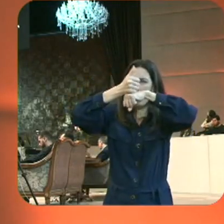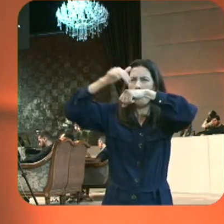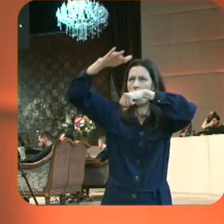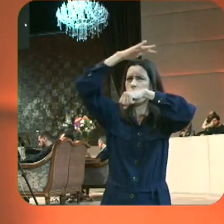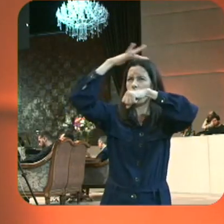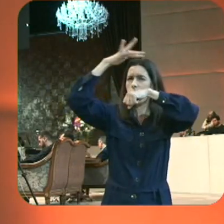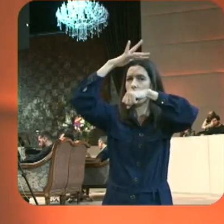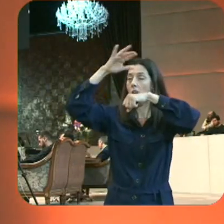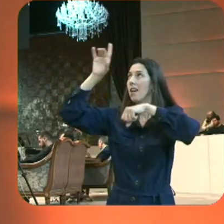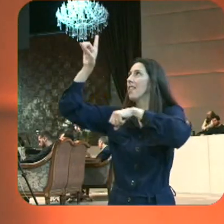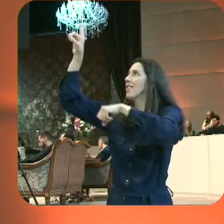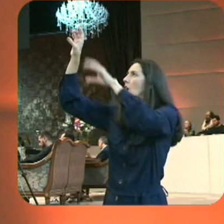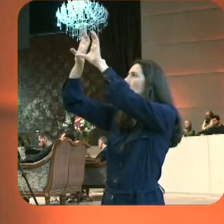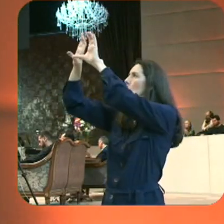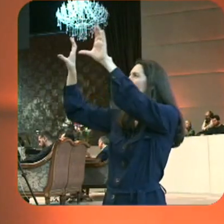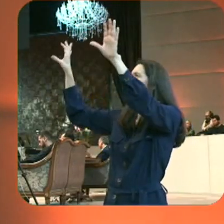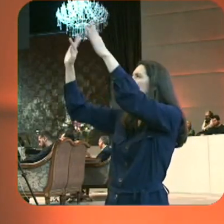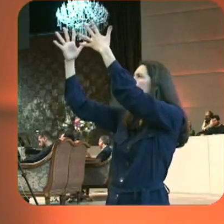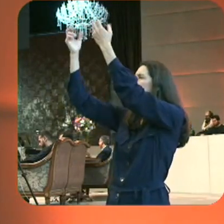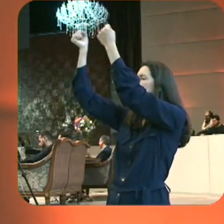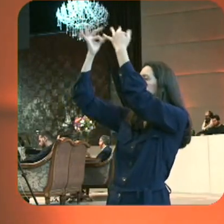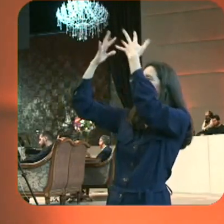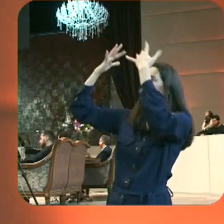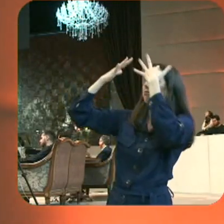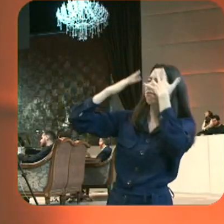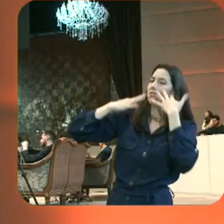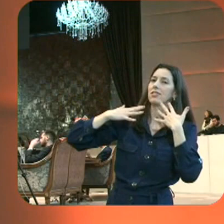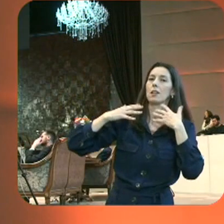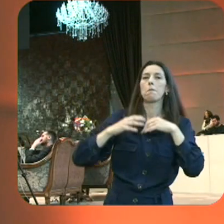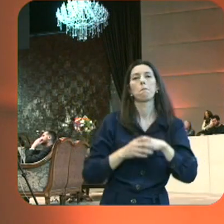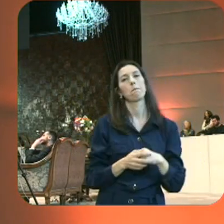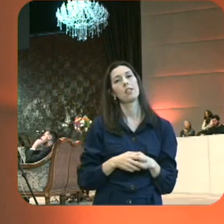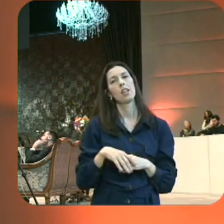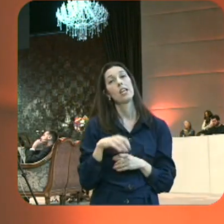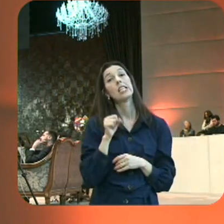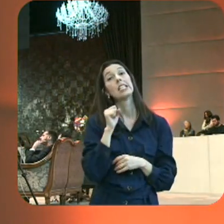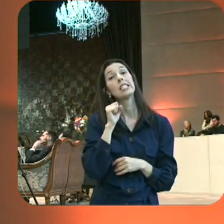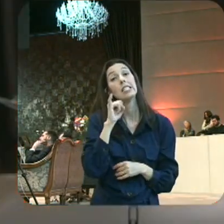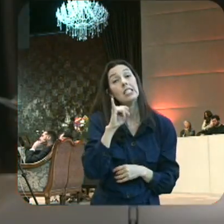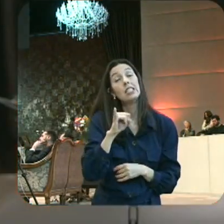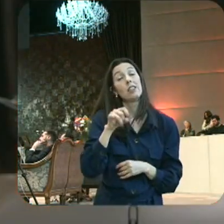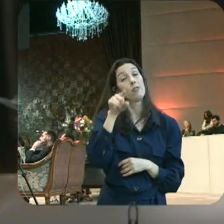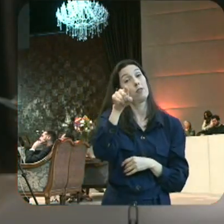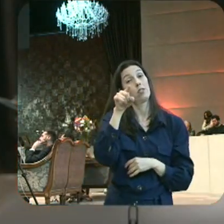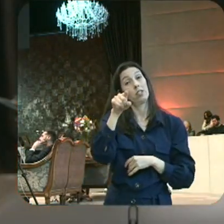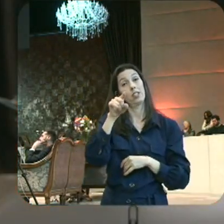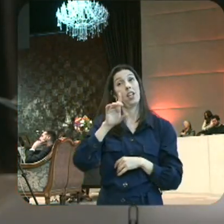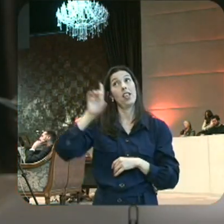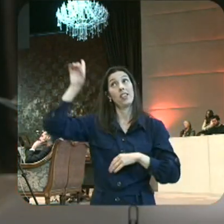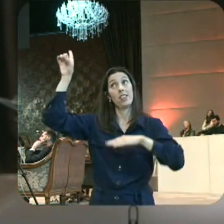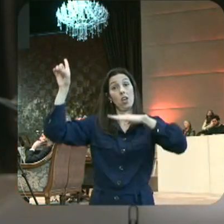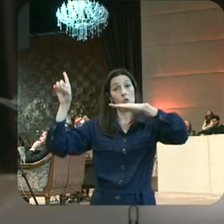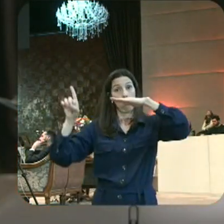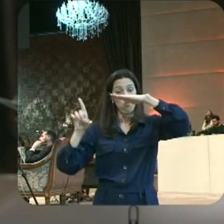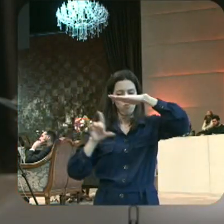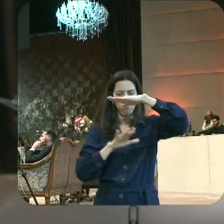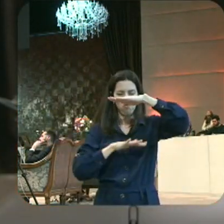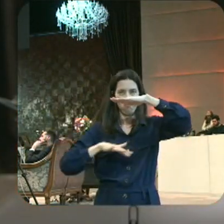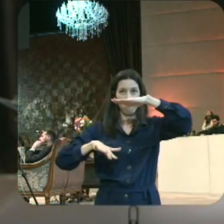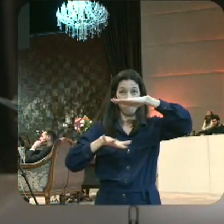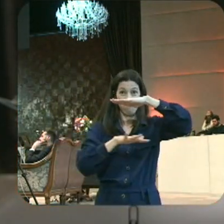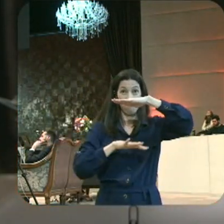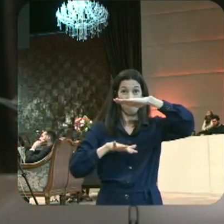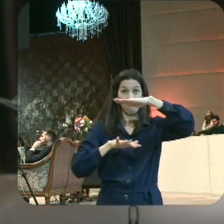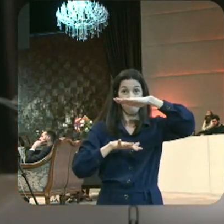se a gente não colocar Ele primeiro, vai ser como Acã. Eu estou levando a prata, o